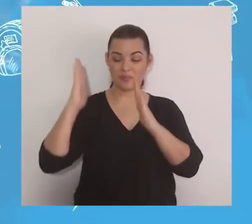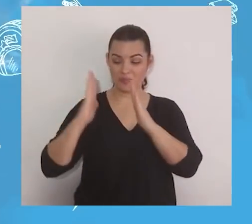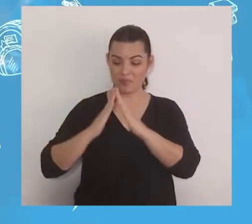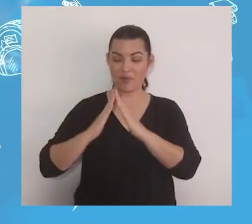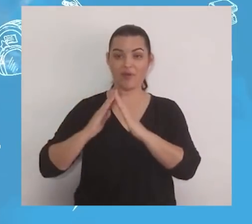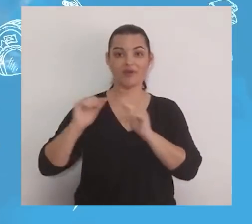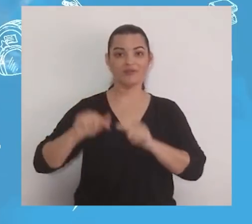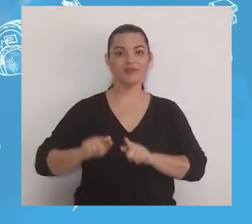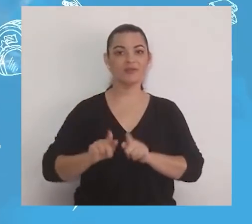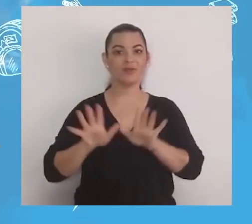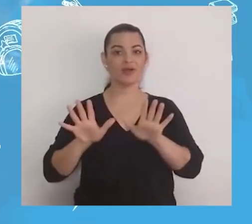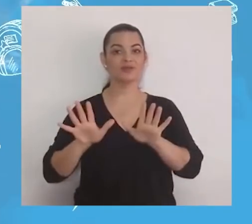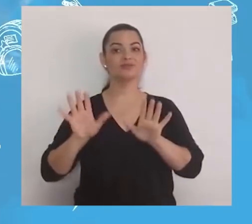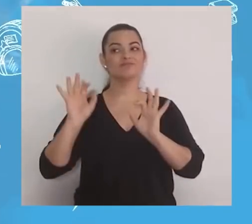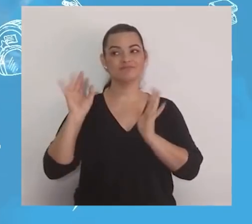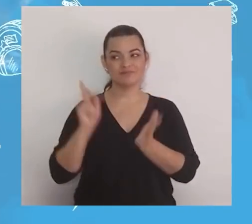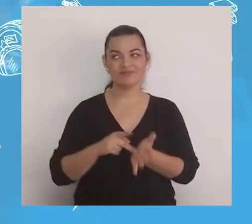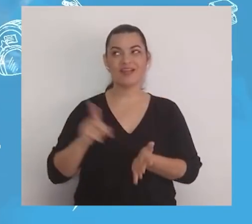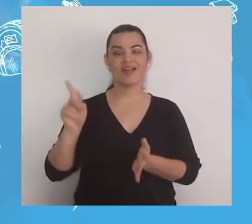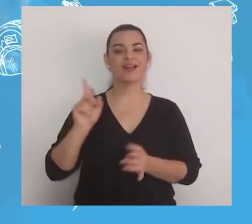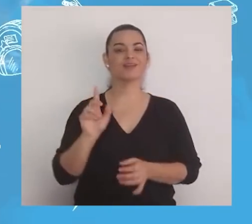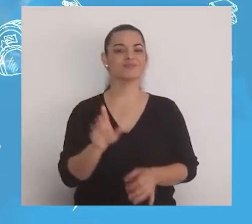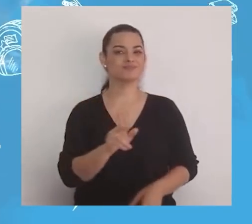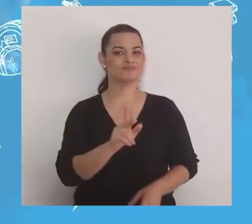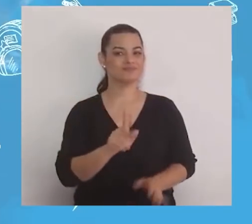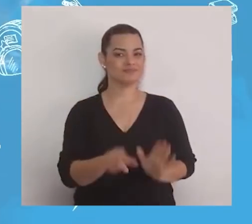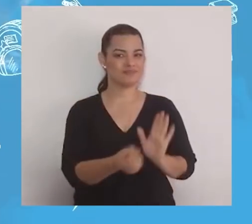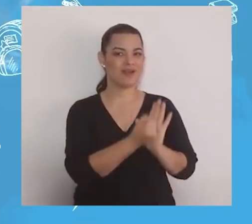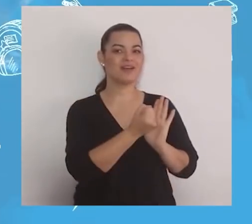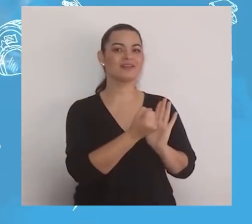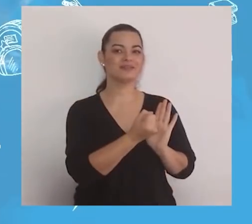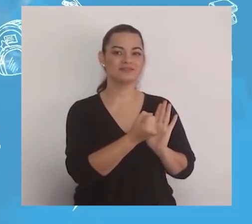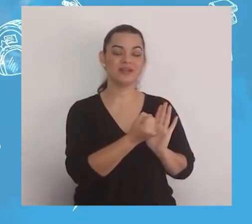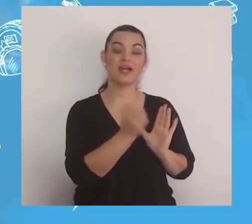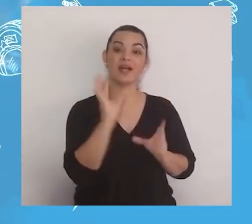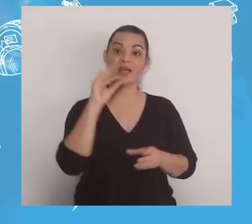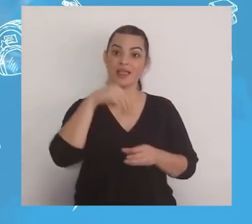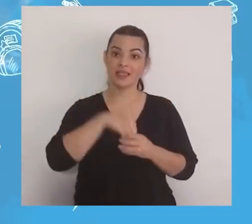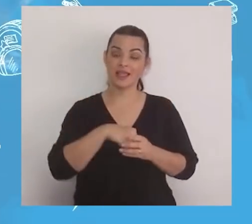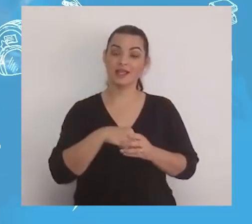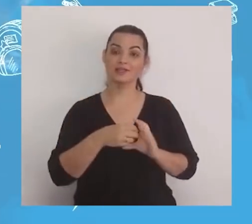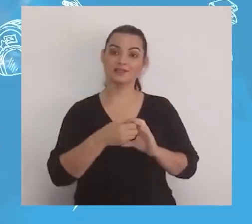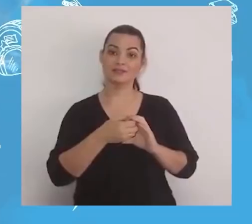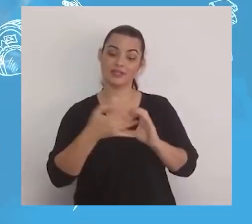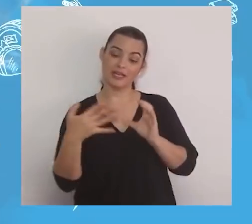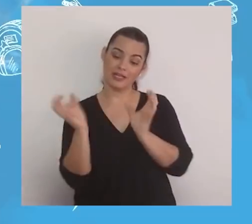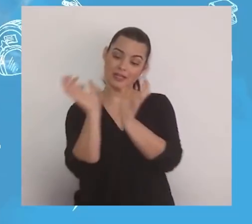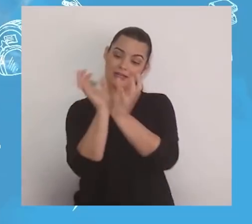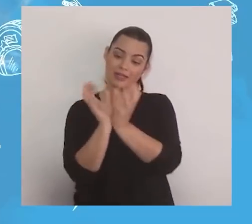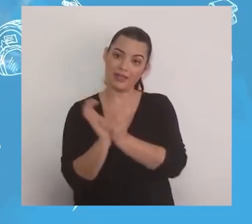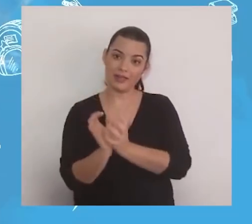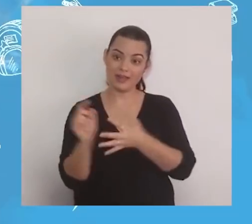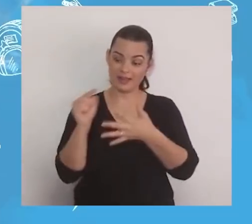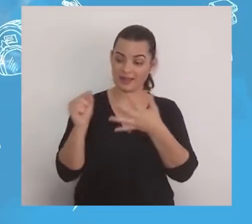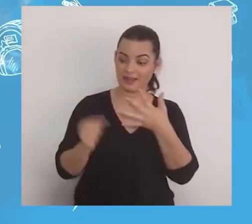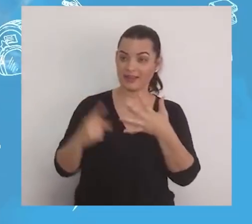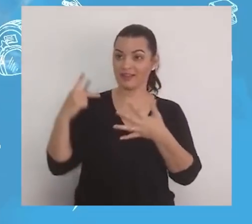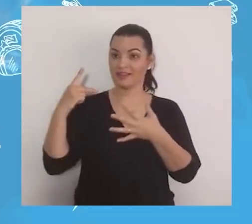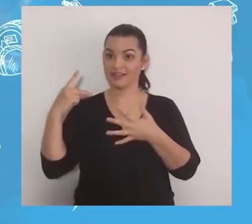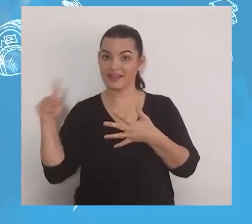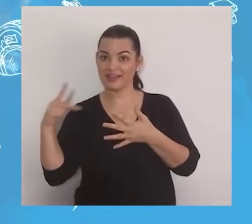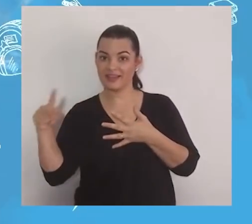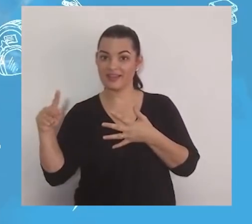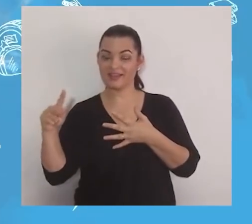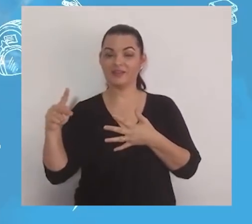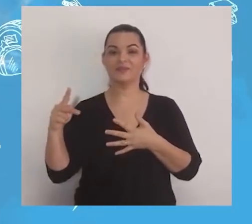Maia. Isso mesmo, lá no centro de Guarulhos, na região mais central. O Bosque Maia, ele não é